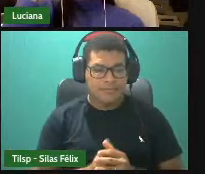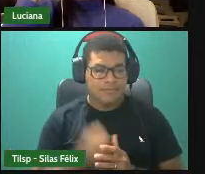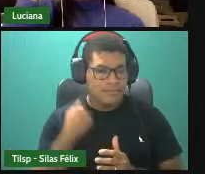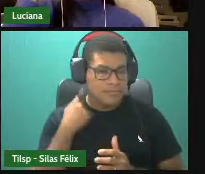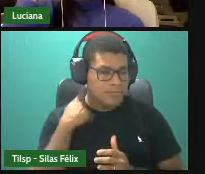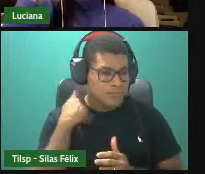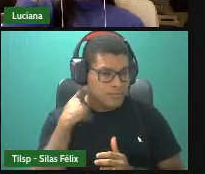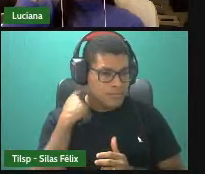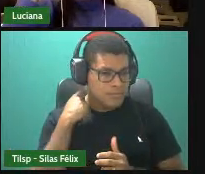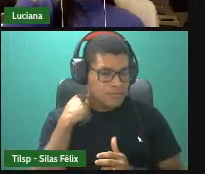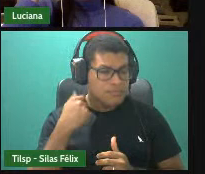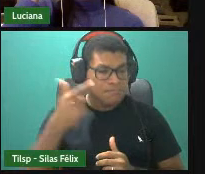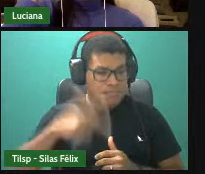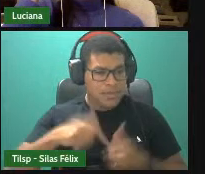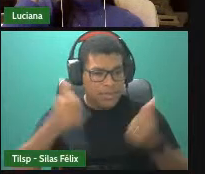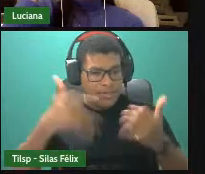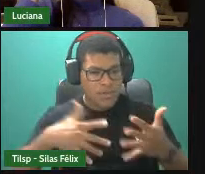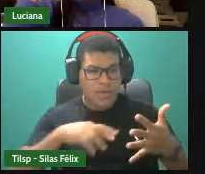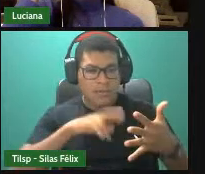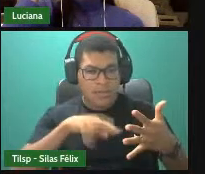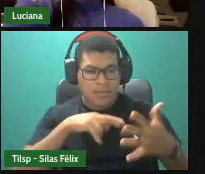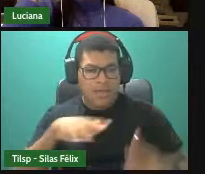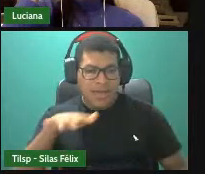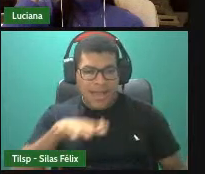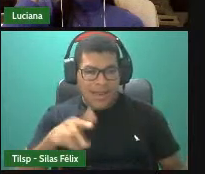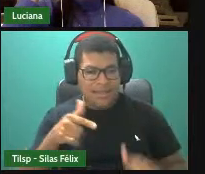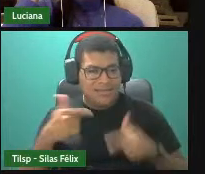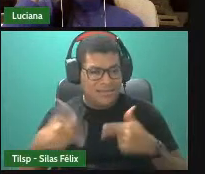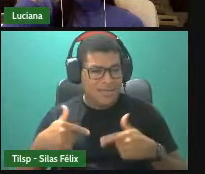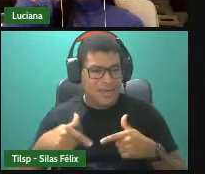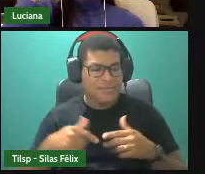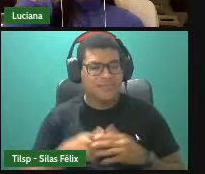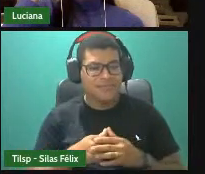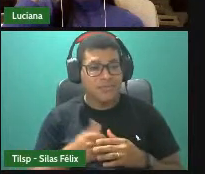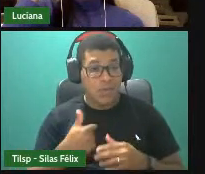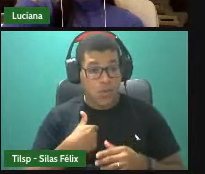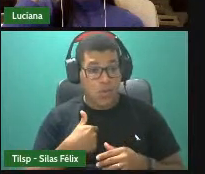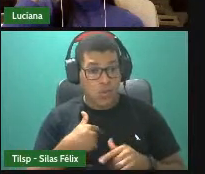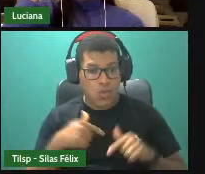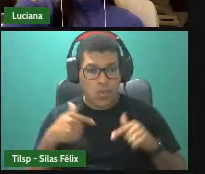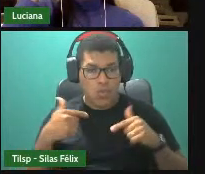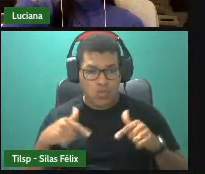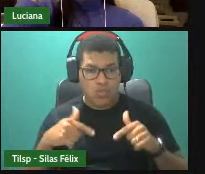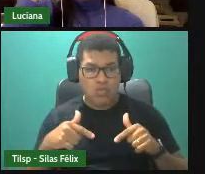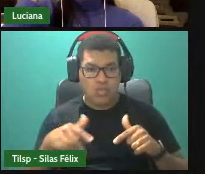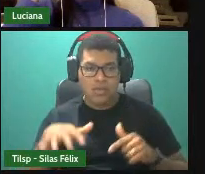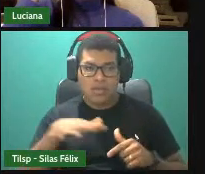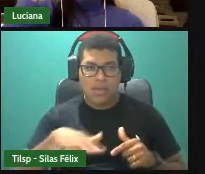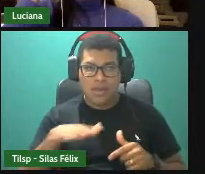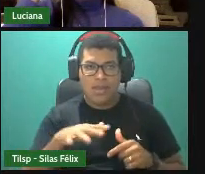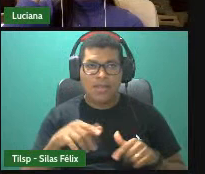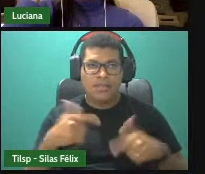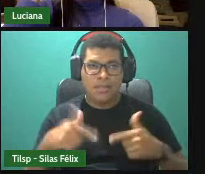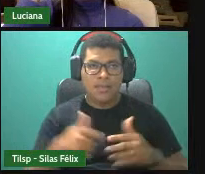Comentando um pouco sobre perícia na área trabalhista, tá? Onde eu atuo, né, atualmente, em perícia oficial